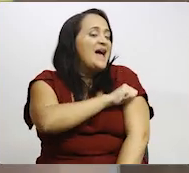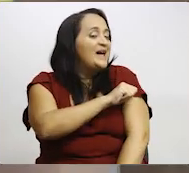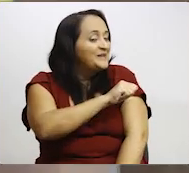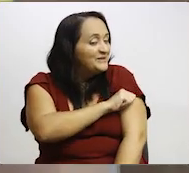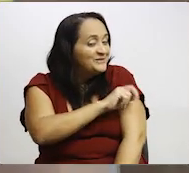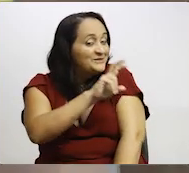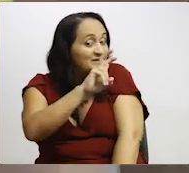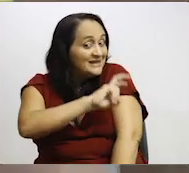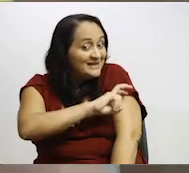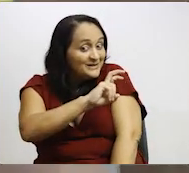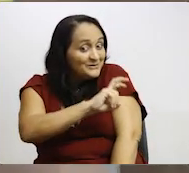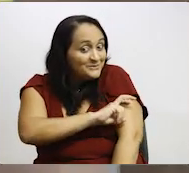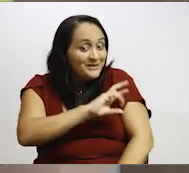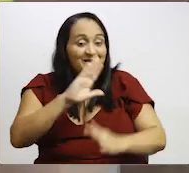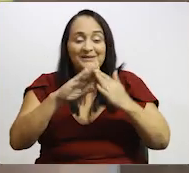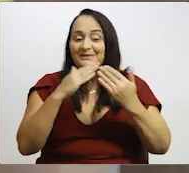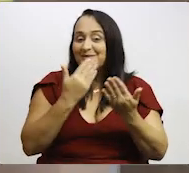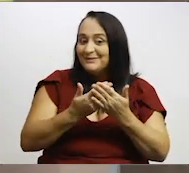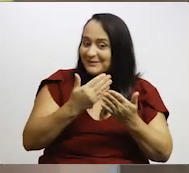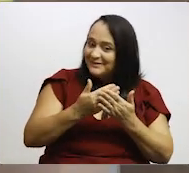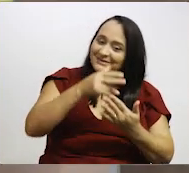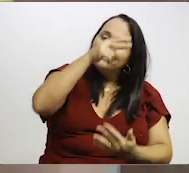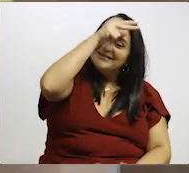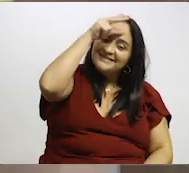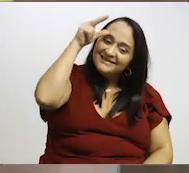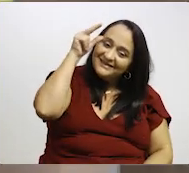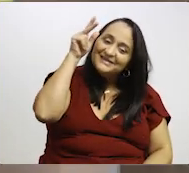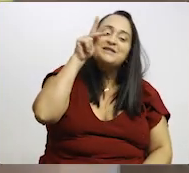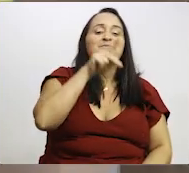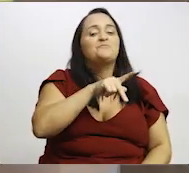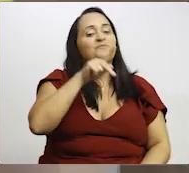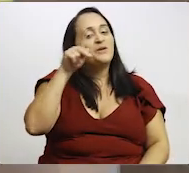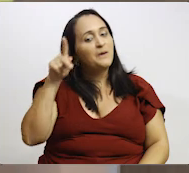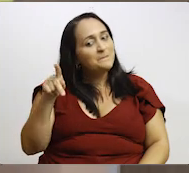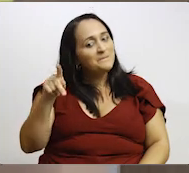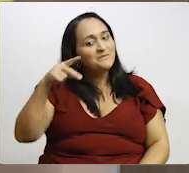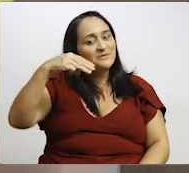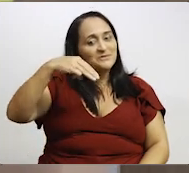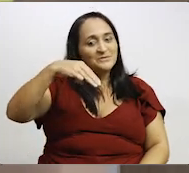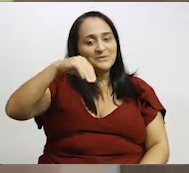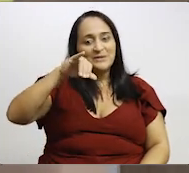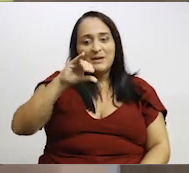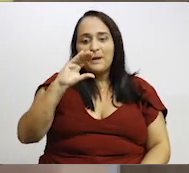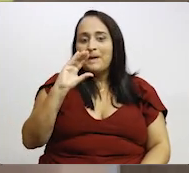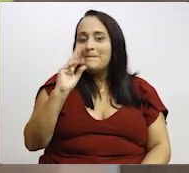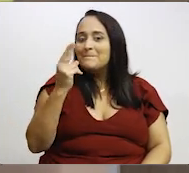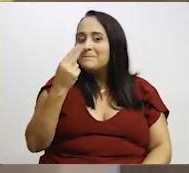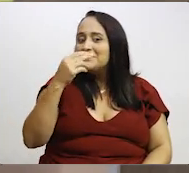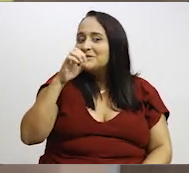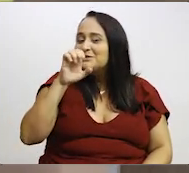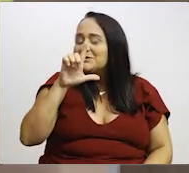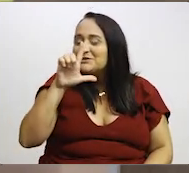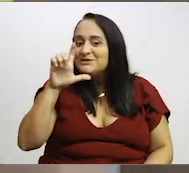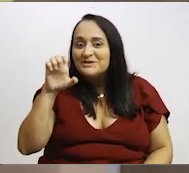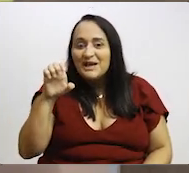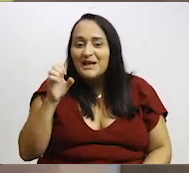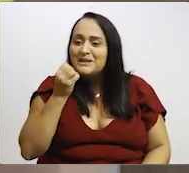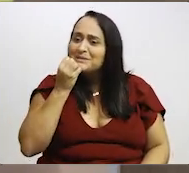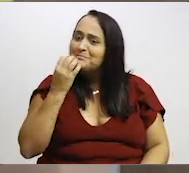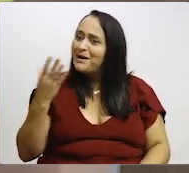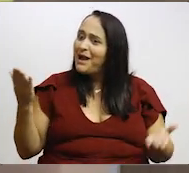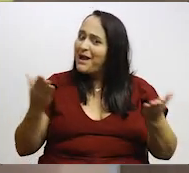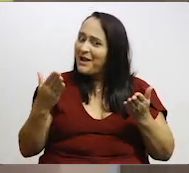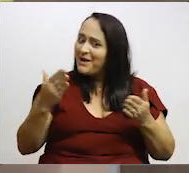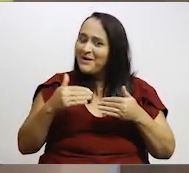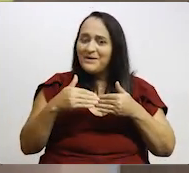Olá, alunos do 5º ano da nossa rede municipal de ensino. Professora Michele Reis, agora a gente vai iniciar a sequência